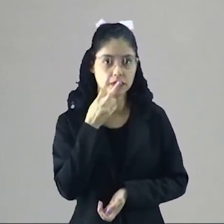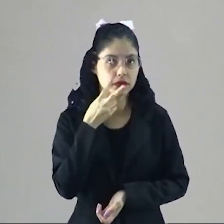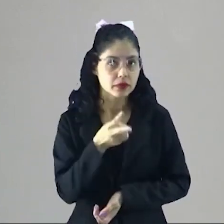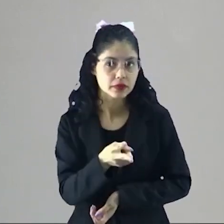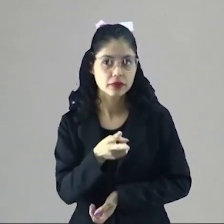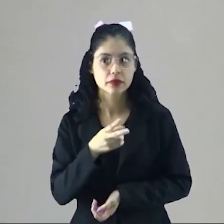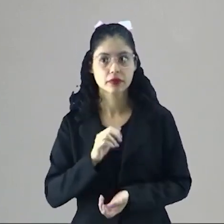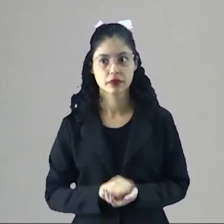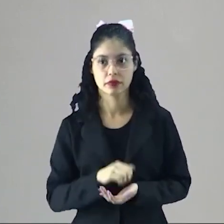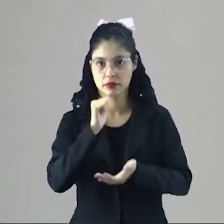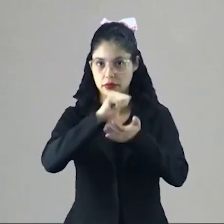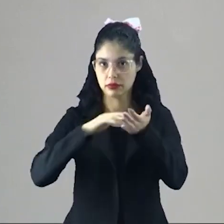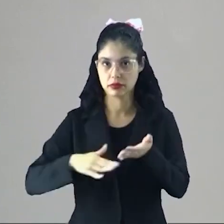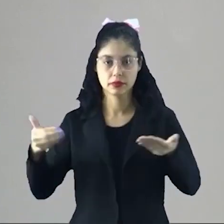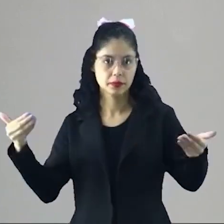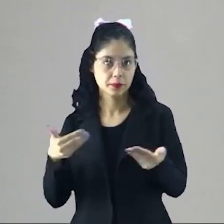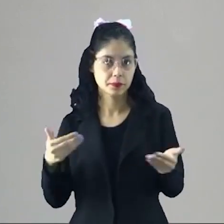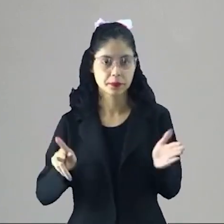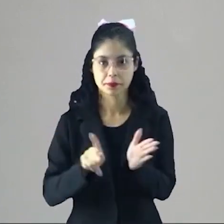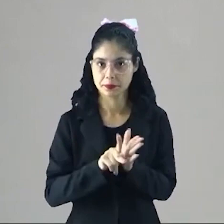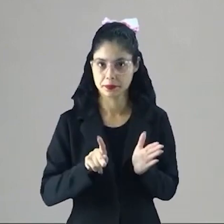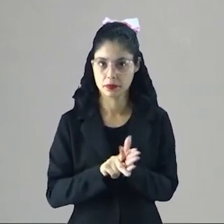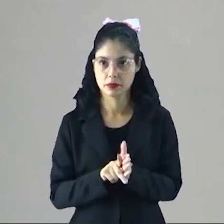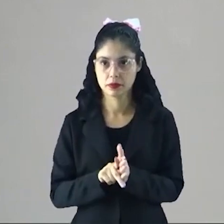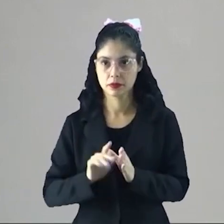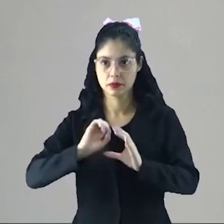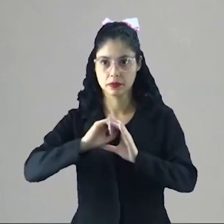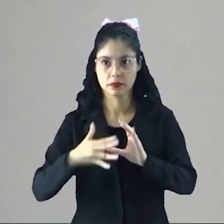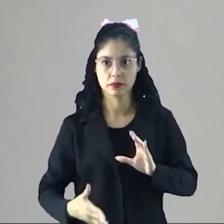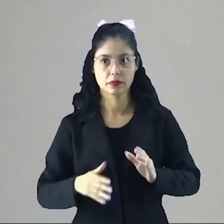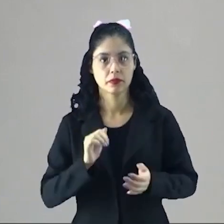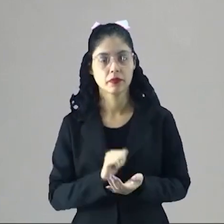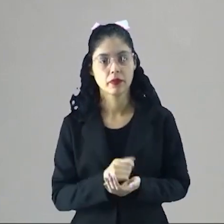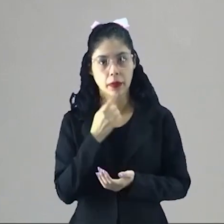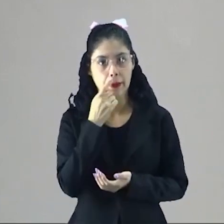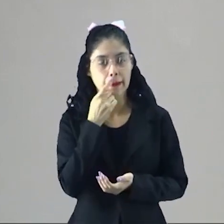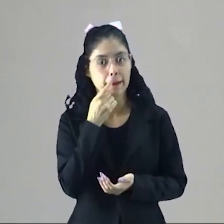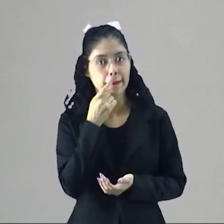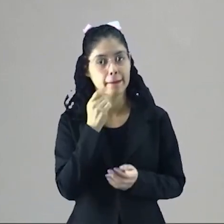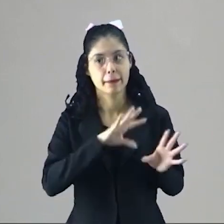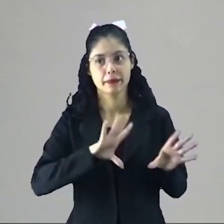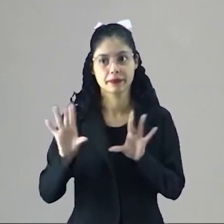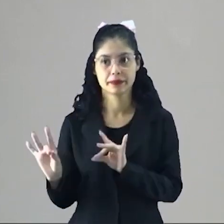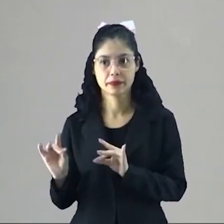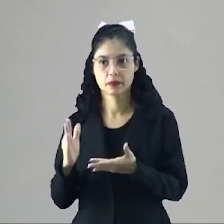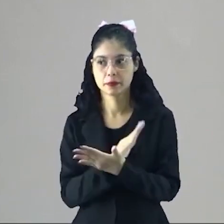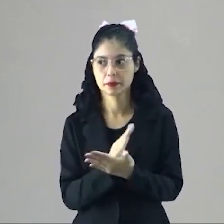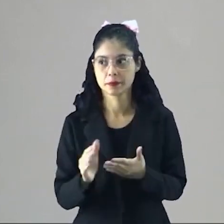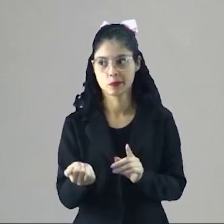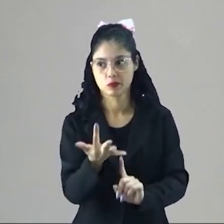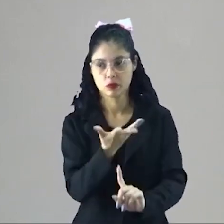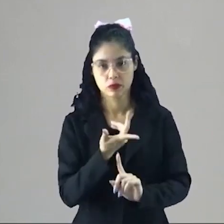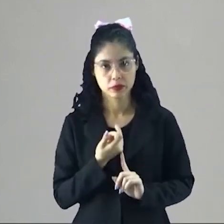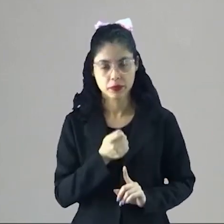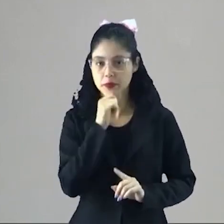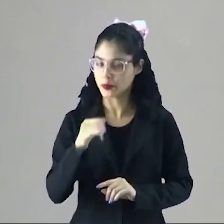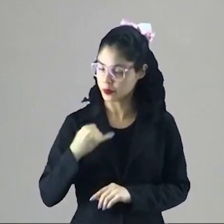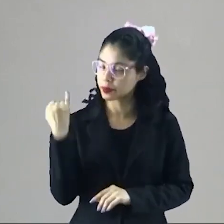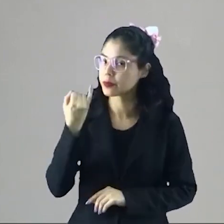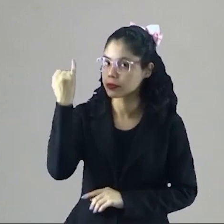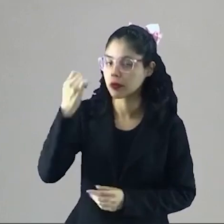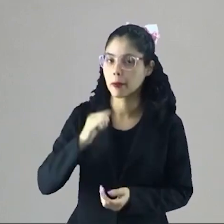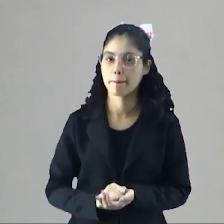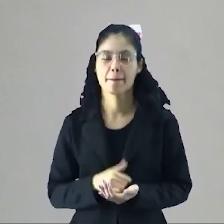nas atividades de hoje justamente essas características. E eu trouxe para vocês alguns artistas que são